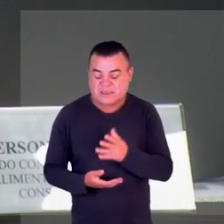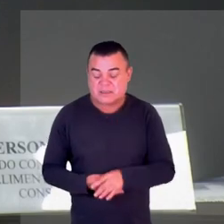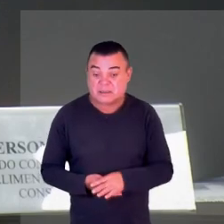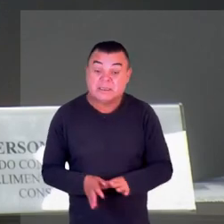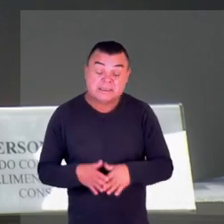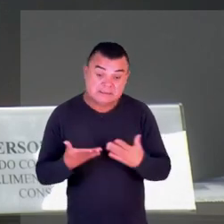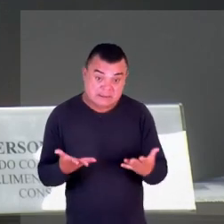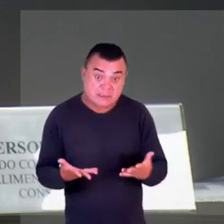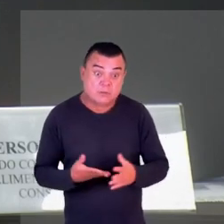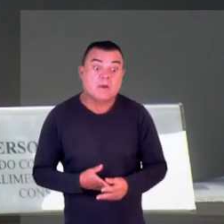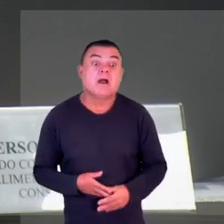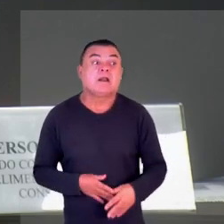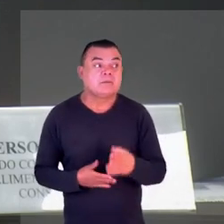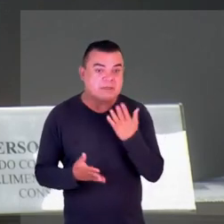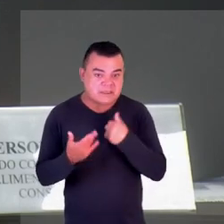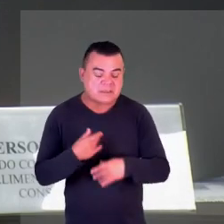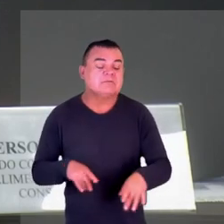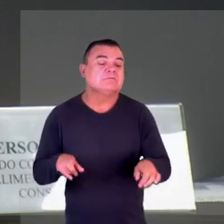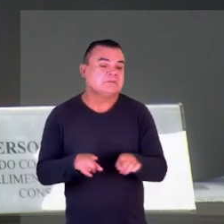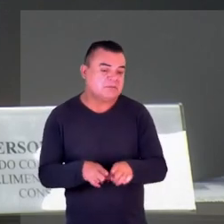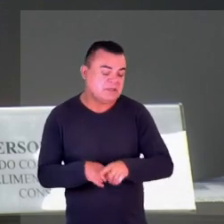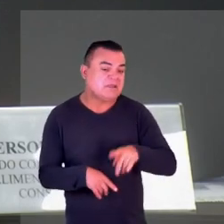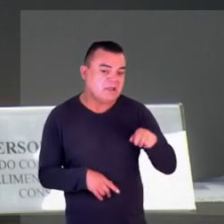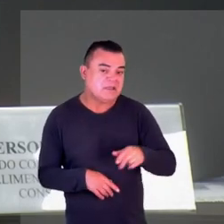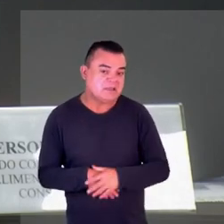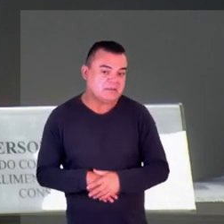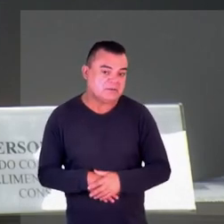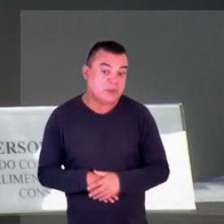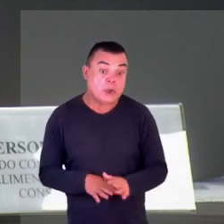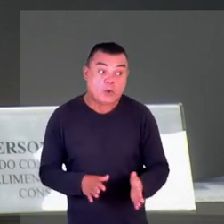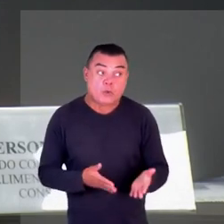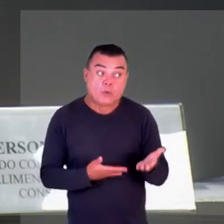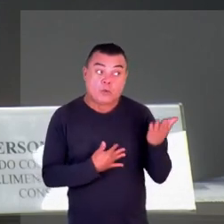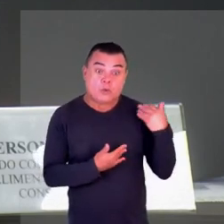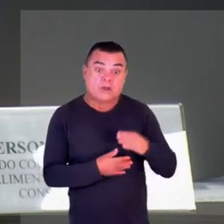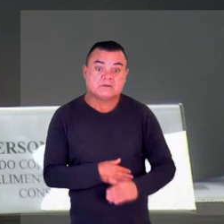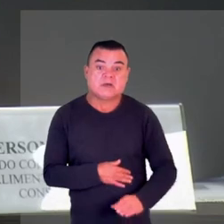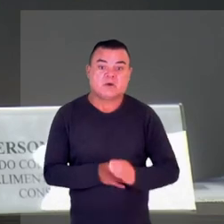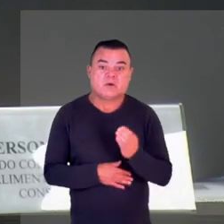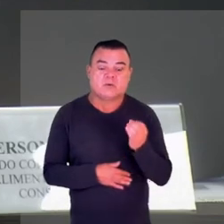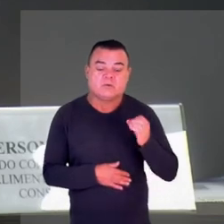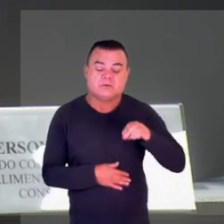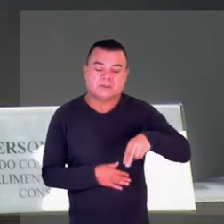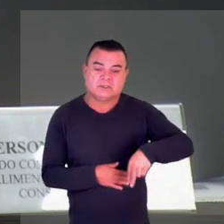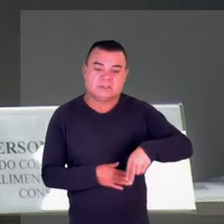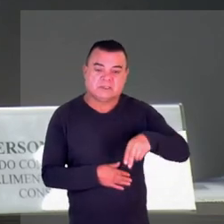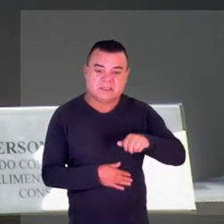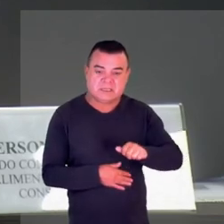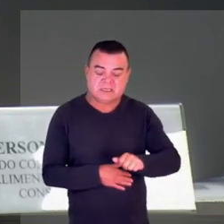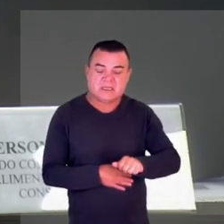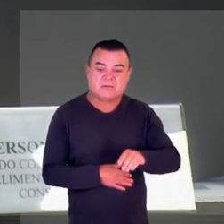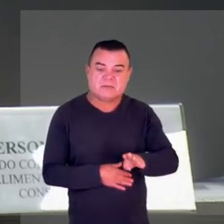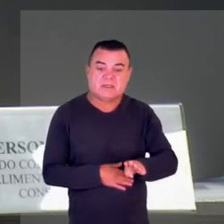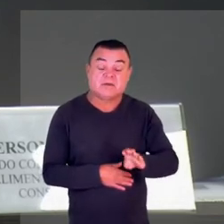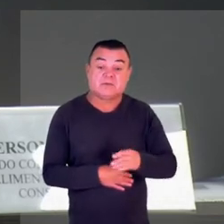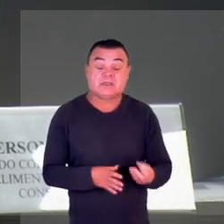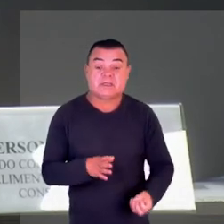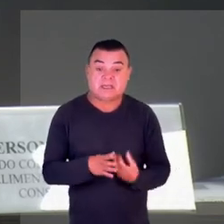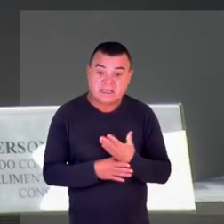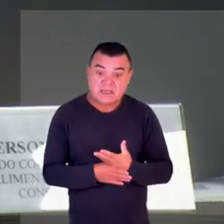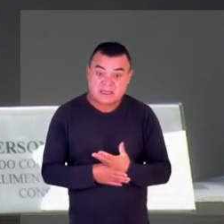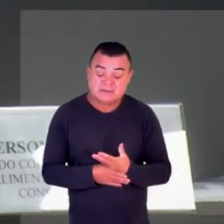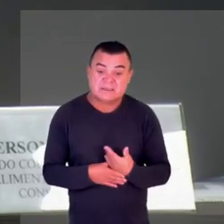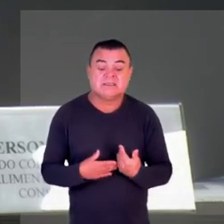a Conab quando foi criada é nessa perspectiva só que ela foi sucateada e relegada E durante esse período então a gente